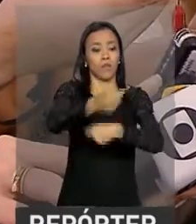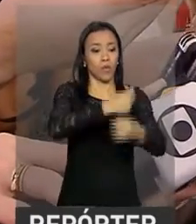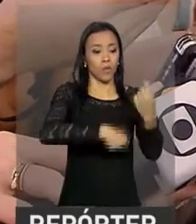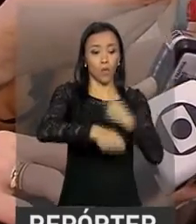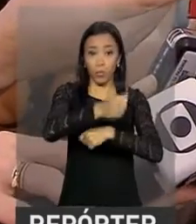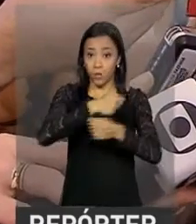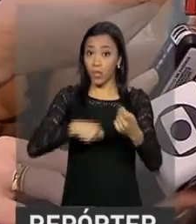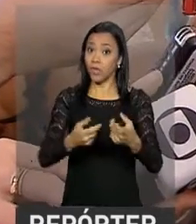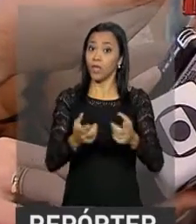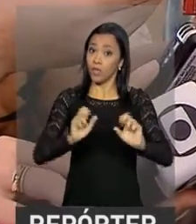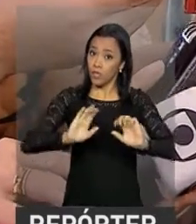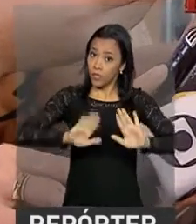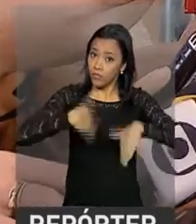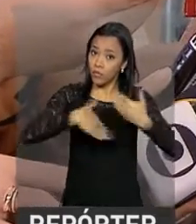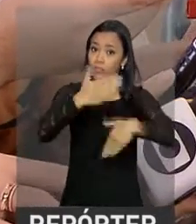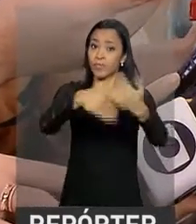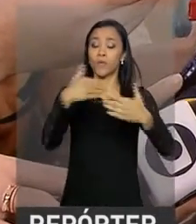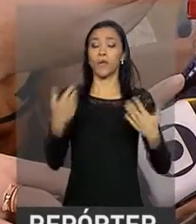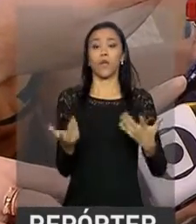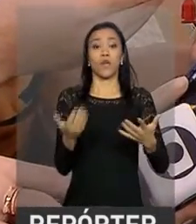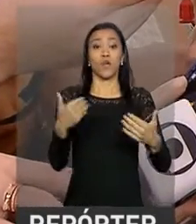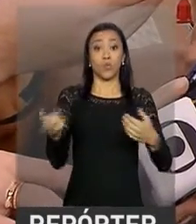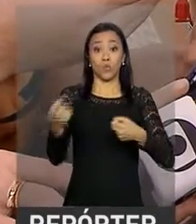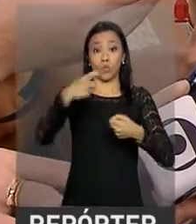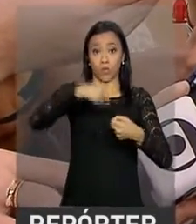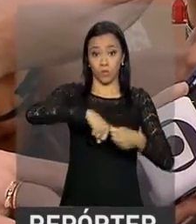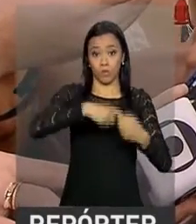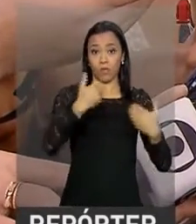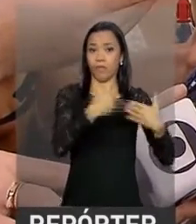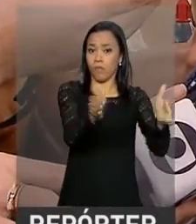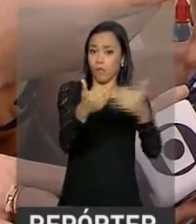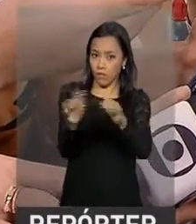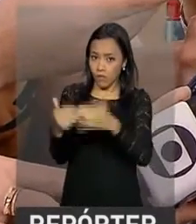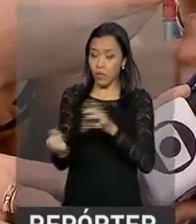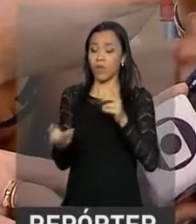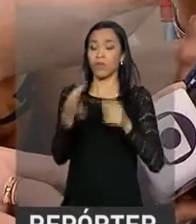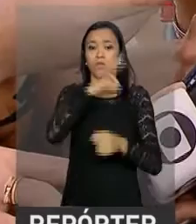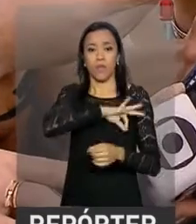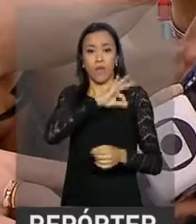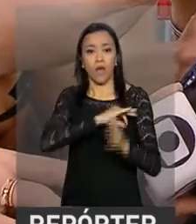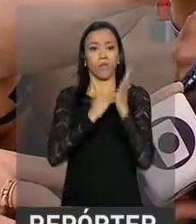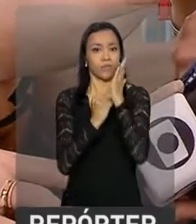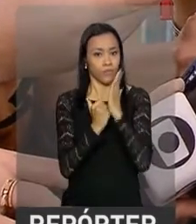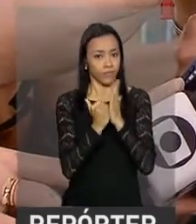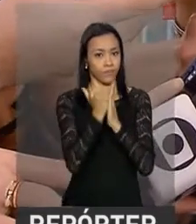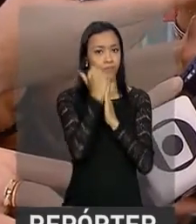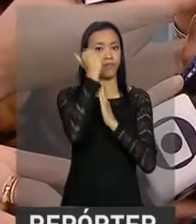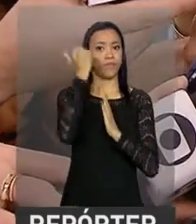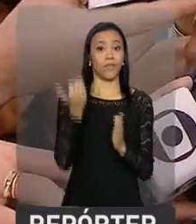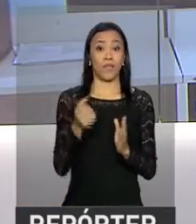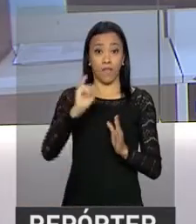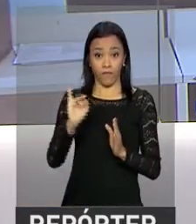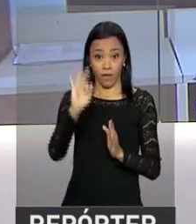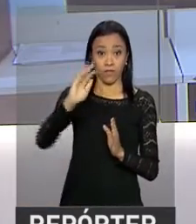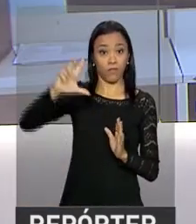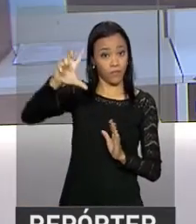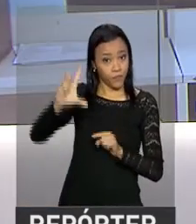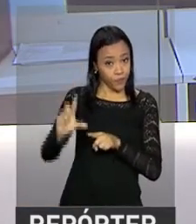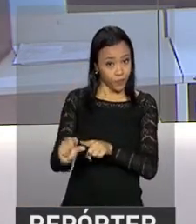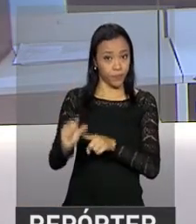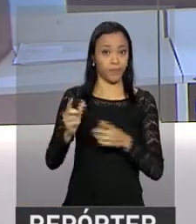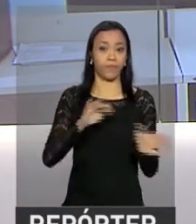com que a economia volte a crescer os empregos volta a ser criados a renda aumentando e a inflação passe a cair